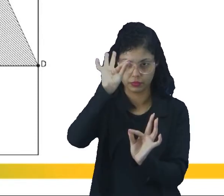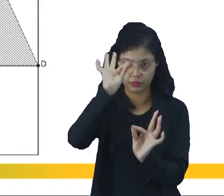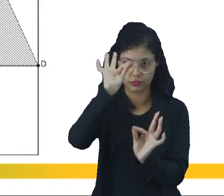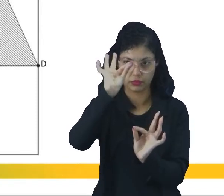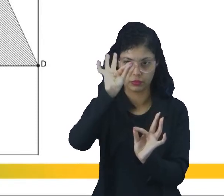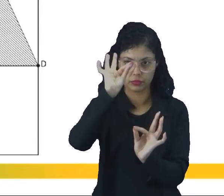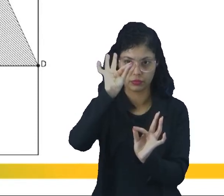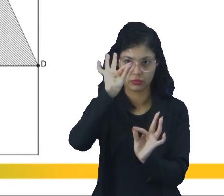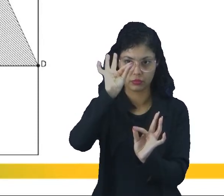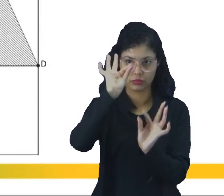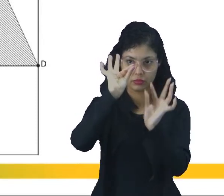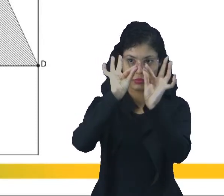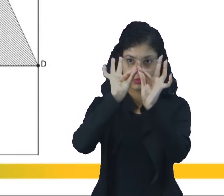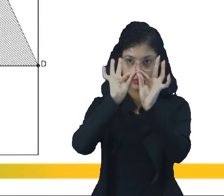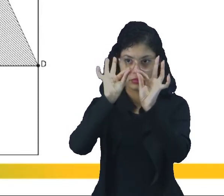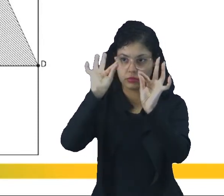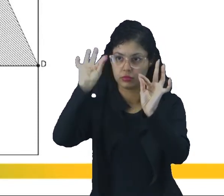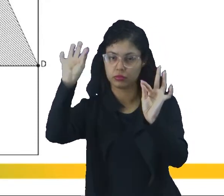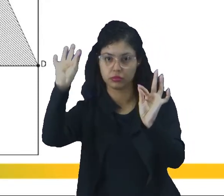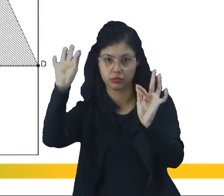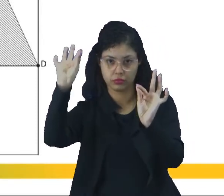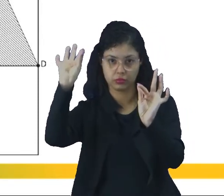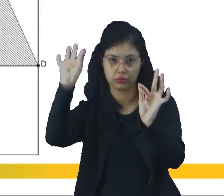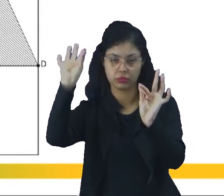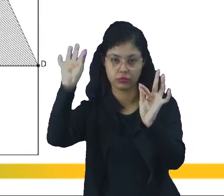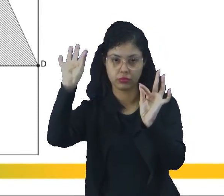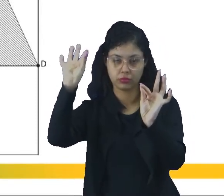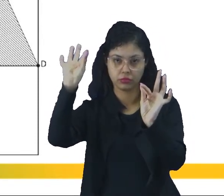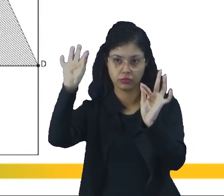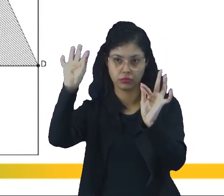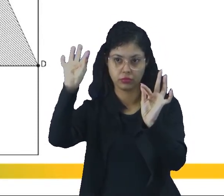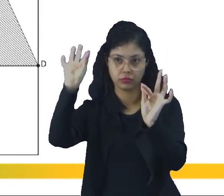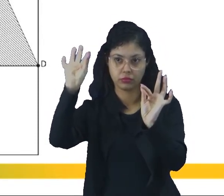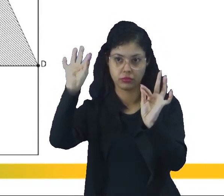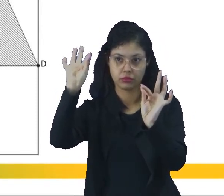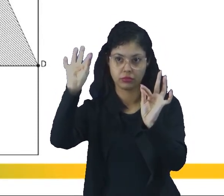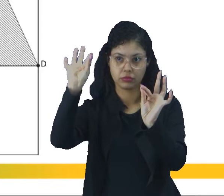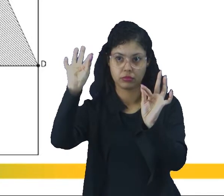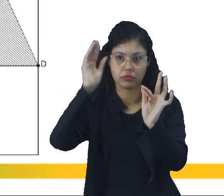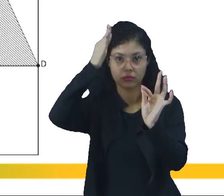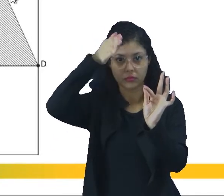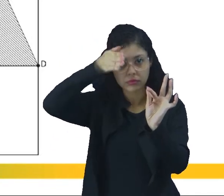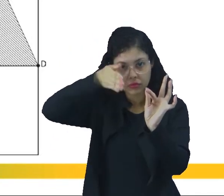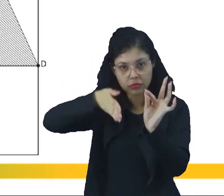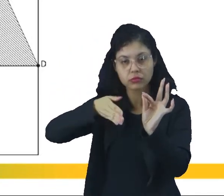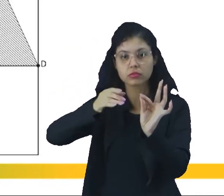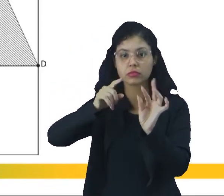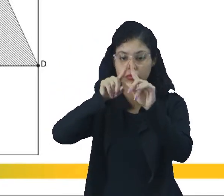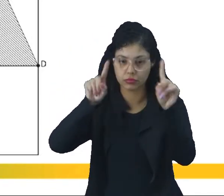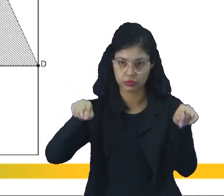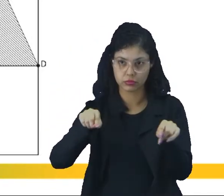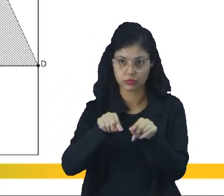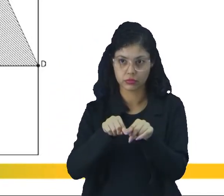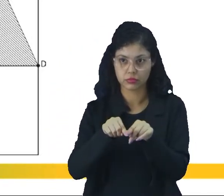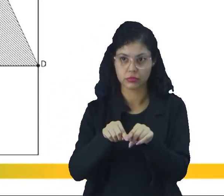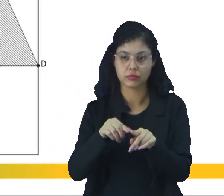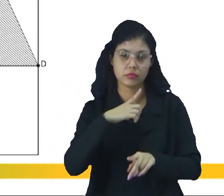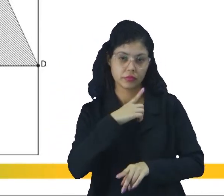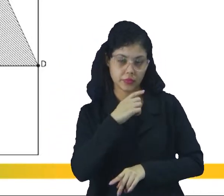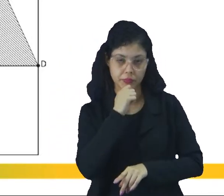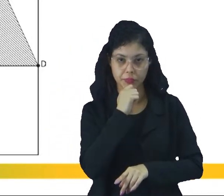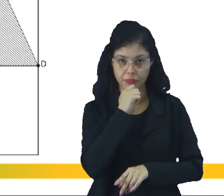aqui. E C é o ponto médio aqui, ó. C está na metade daqui e B está na metade